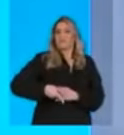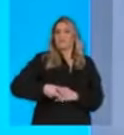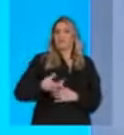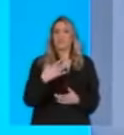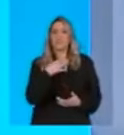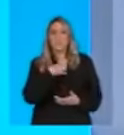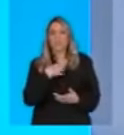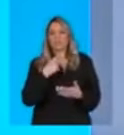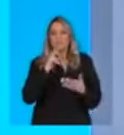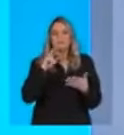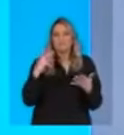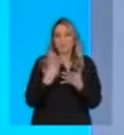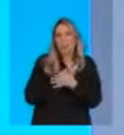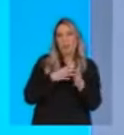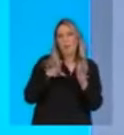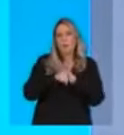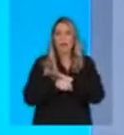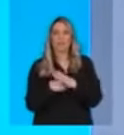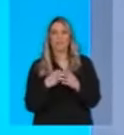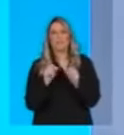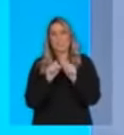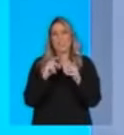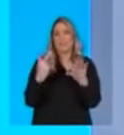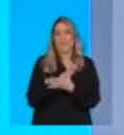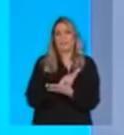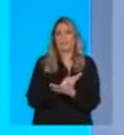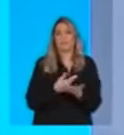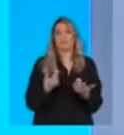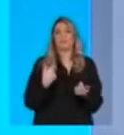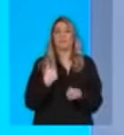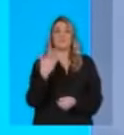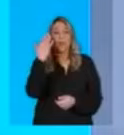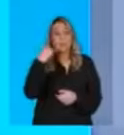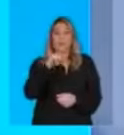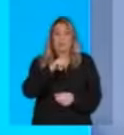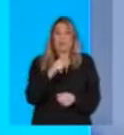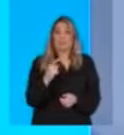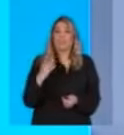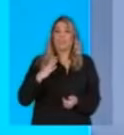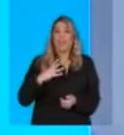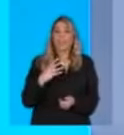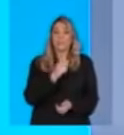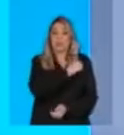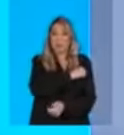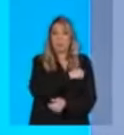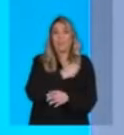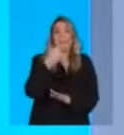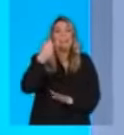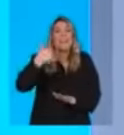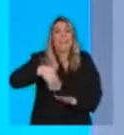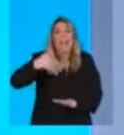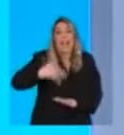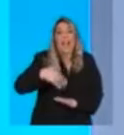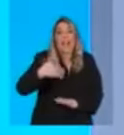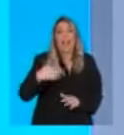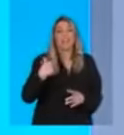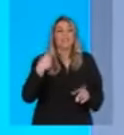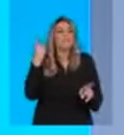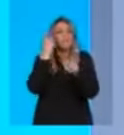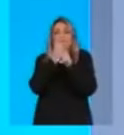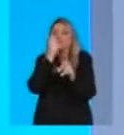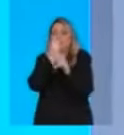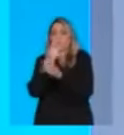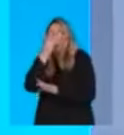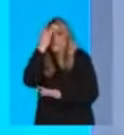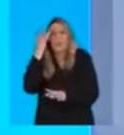eh de sua natureza recente o PMDB a gente tem uma cidade que tá muito cara uma cidade que tá muito desigual uma cidade onde as pessoas que a gente encontra entra na rua e